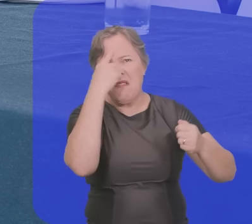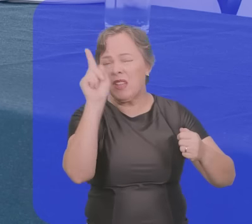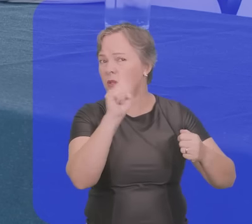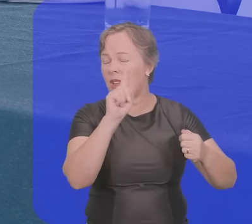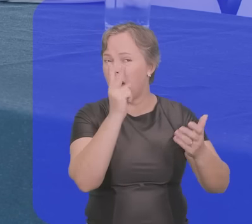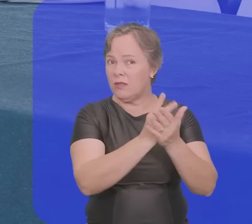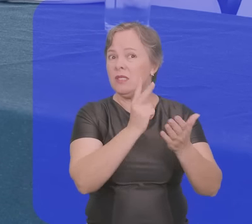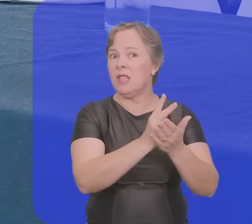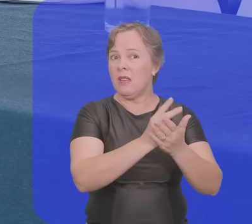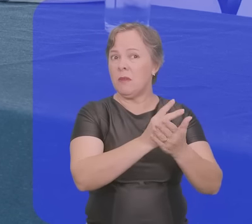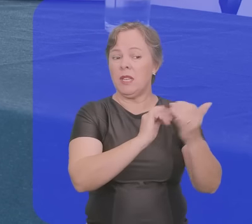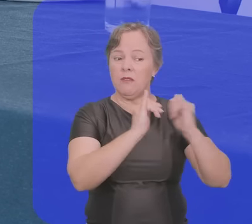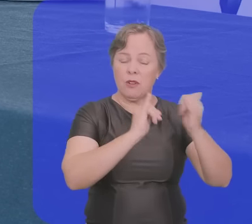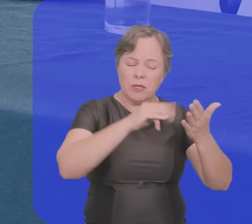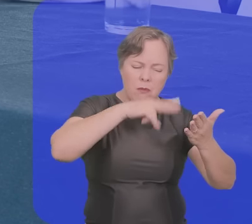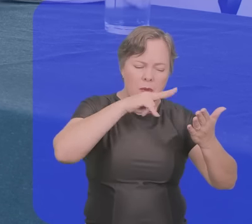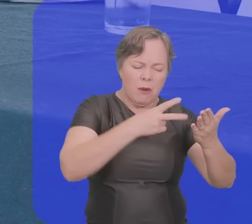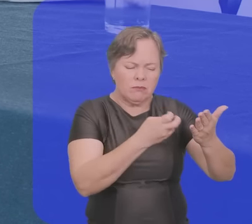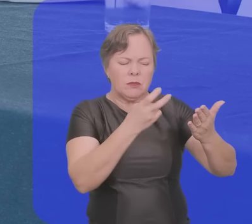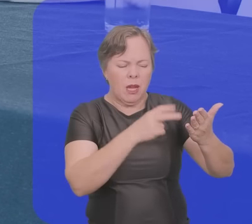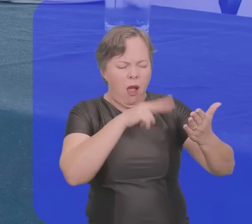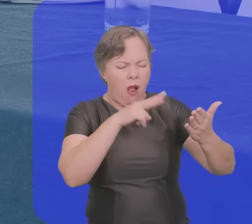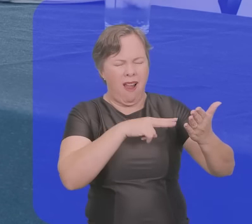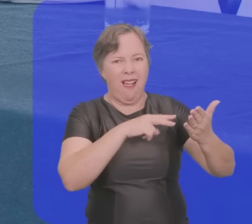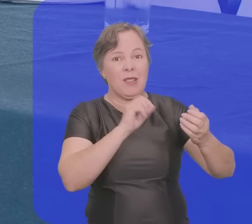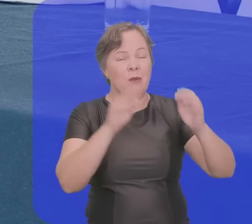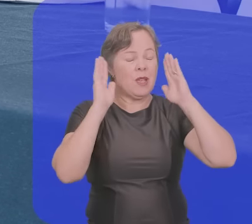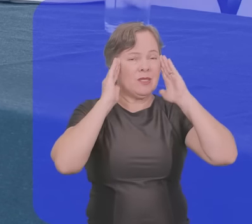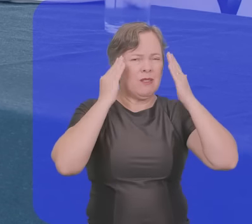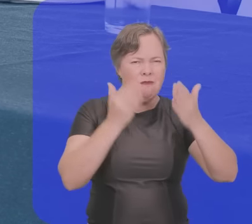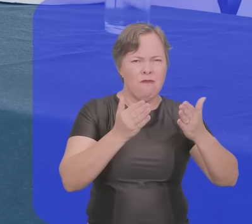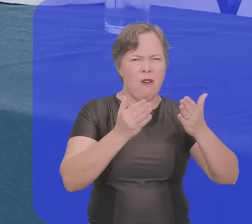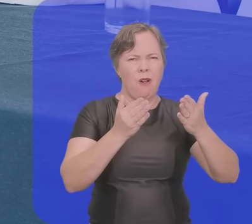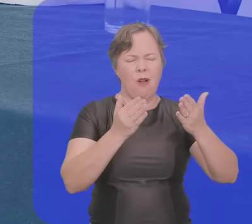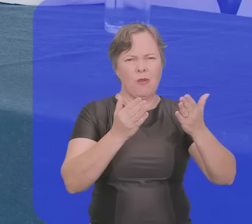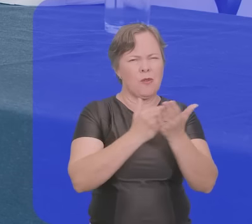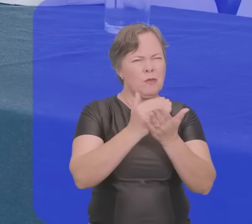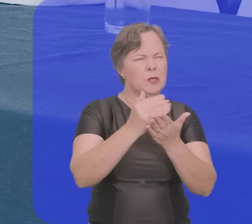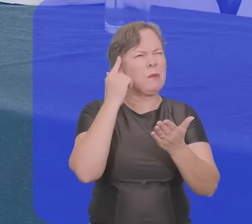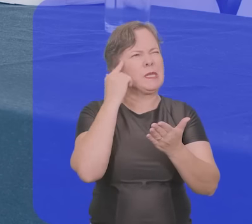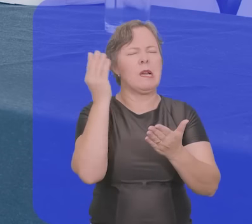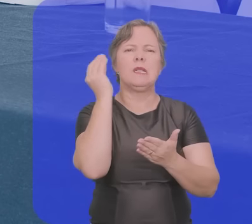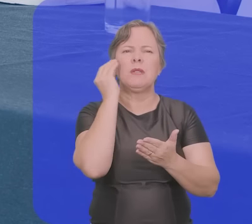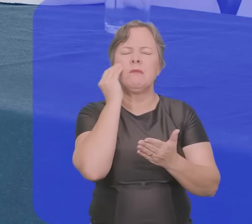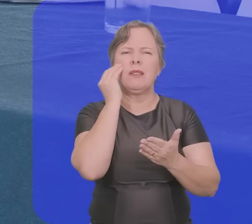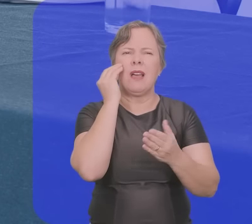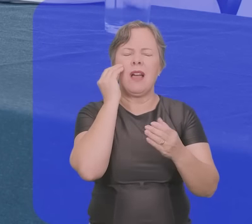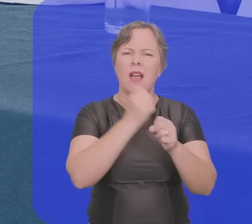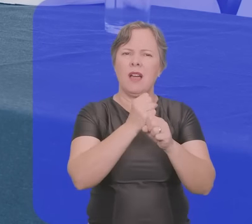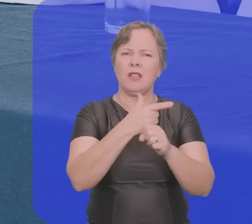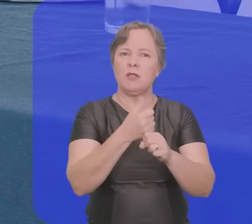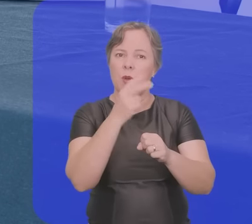gente costuma... uma história assim, que ficou muito famosa nessa área de análise de dados, porque a gente